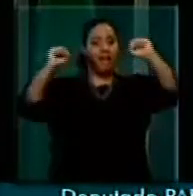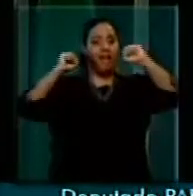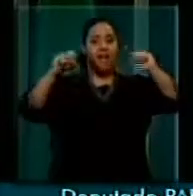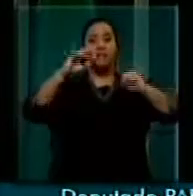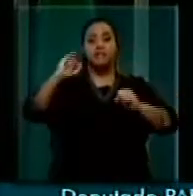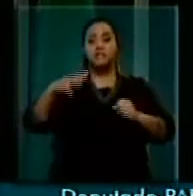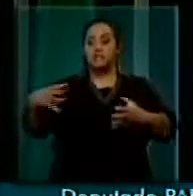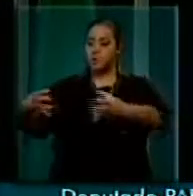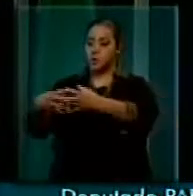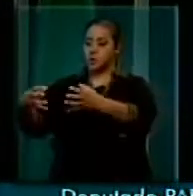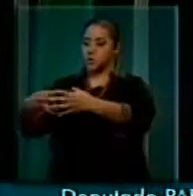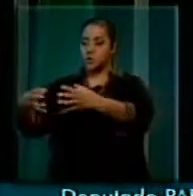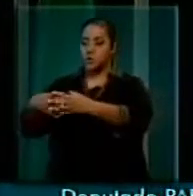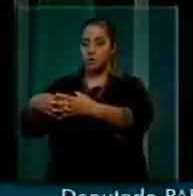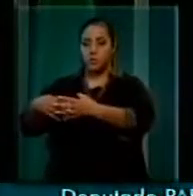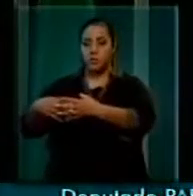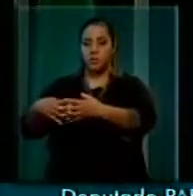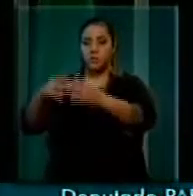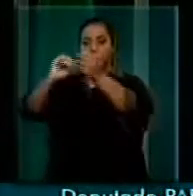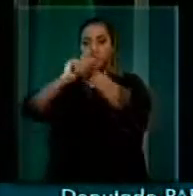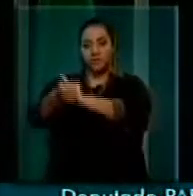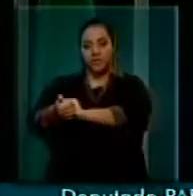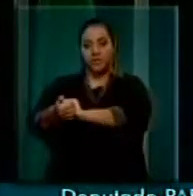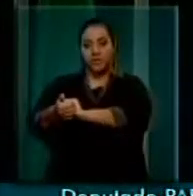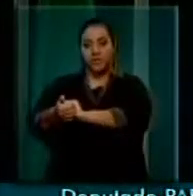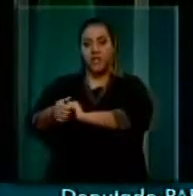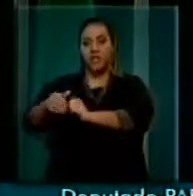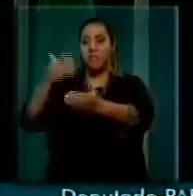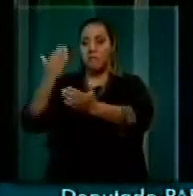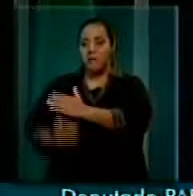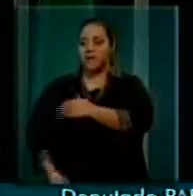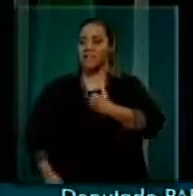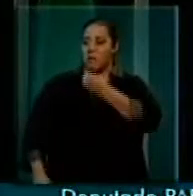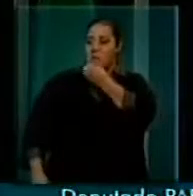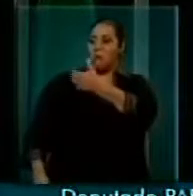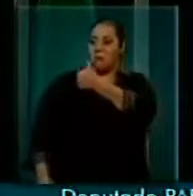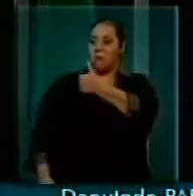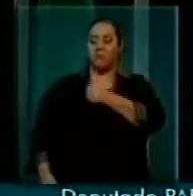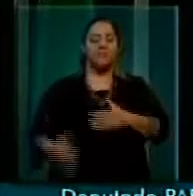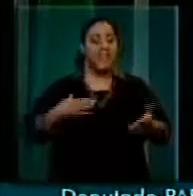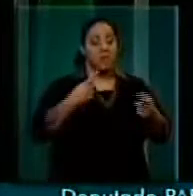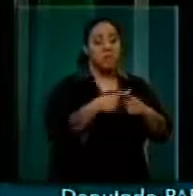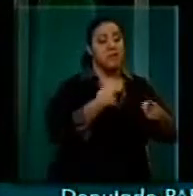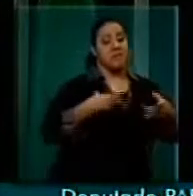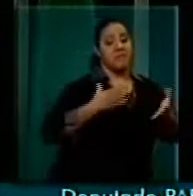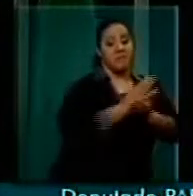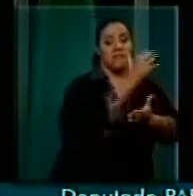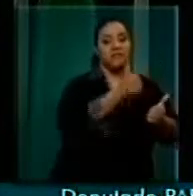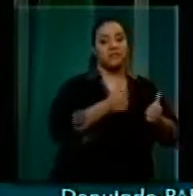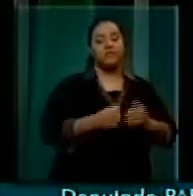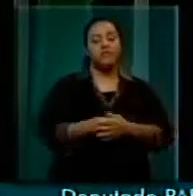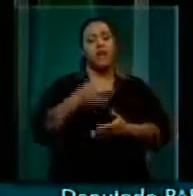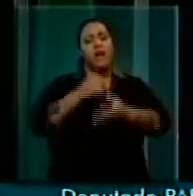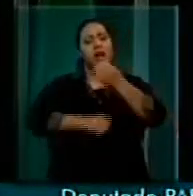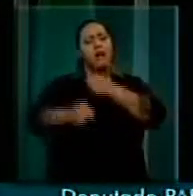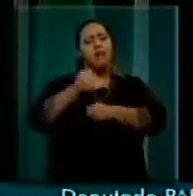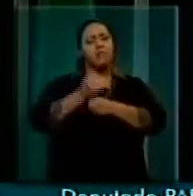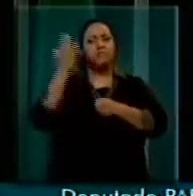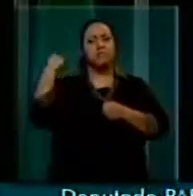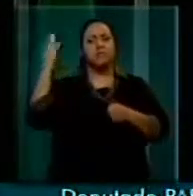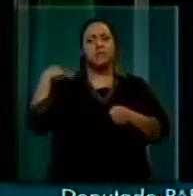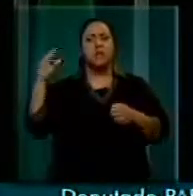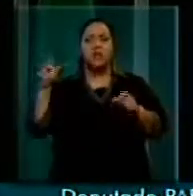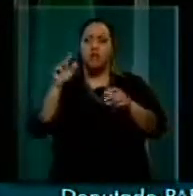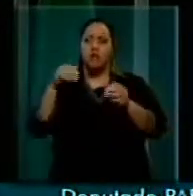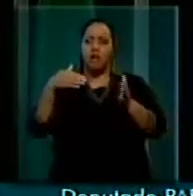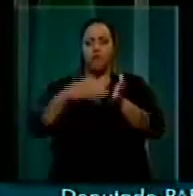determinada seleção nacional tem e comemoram a classificação da sua seleção. Há alguns anos, e ainda hoje se ouve